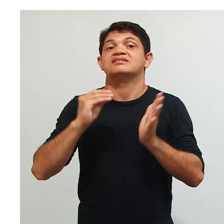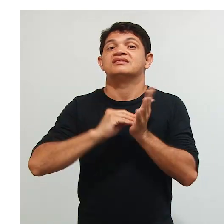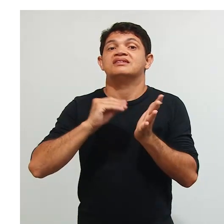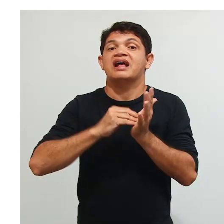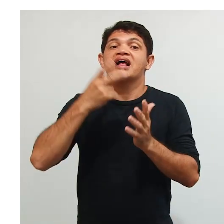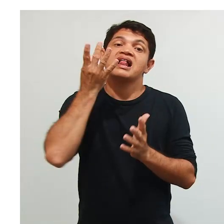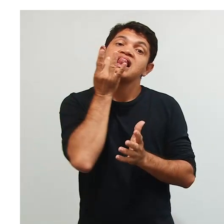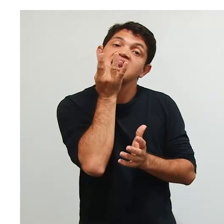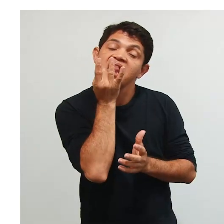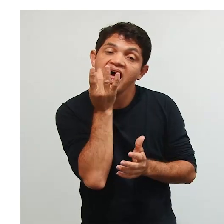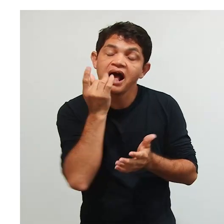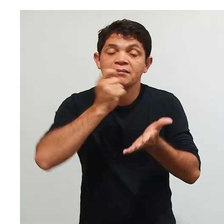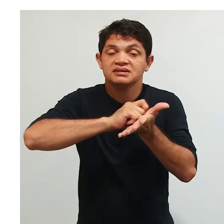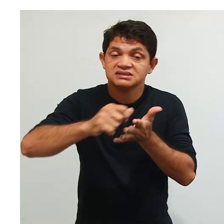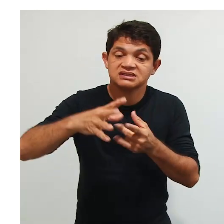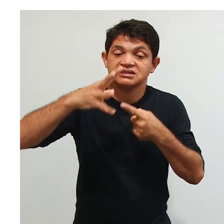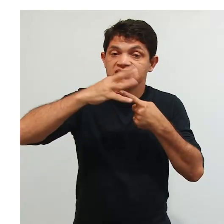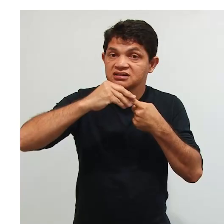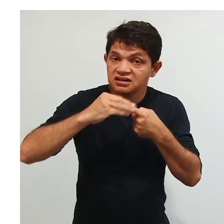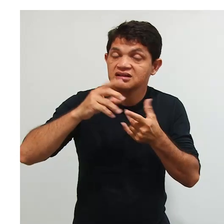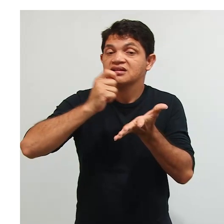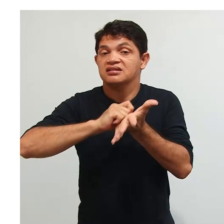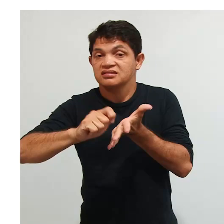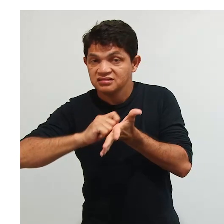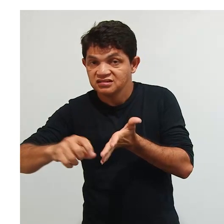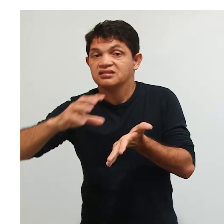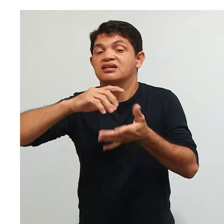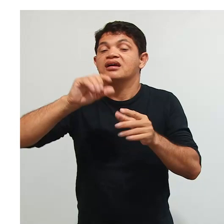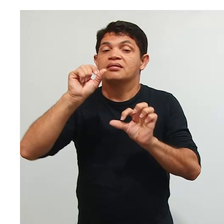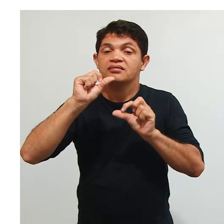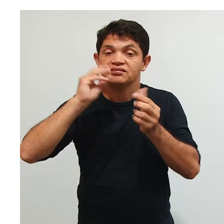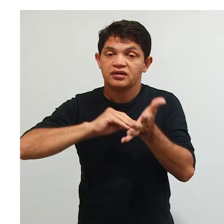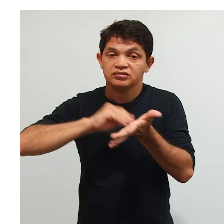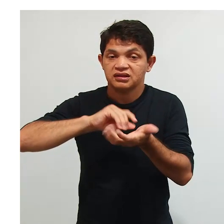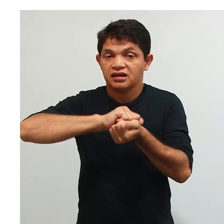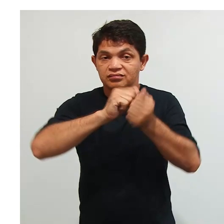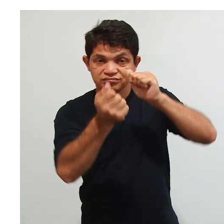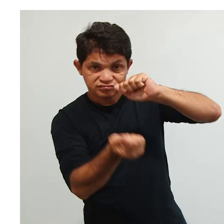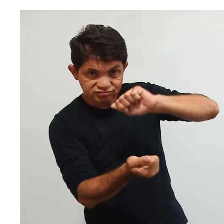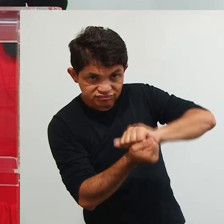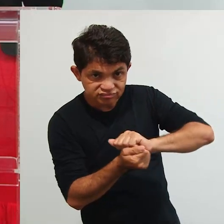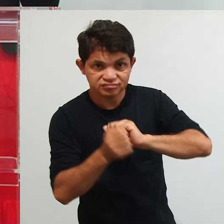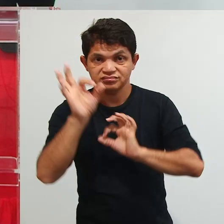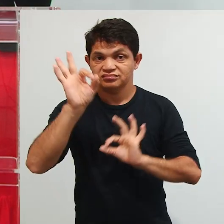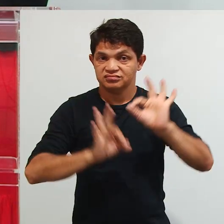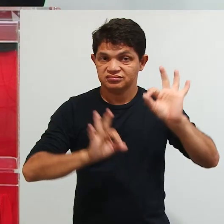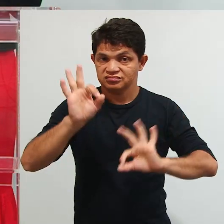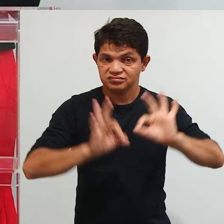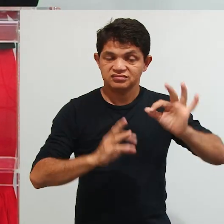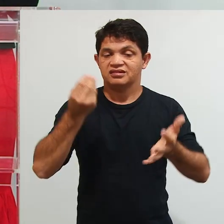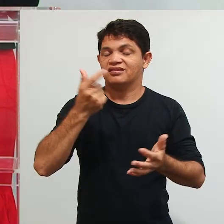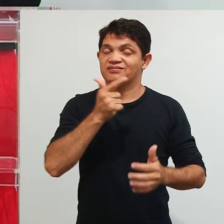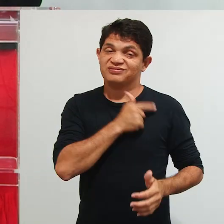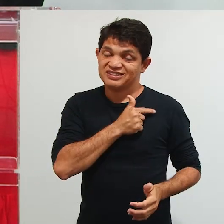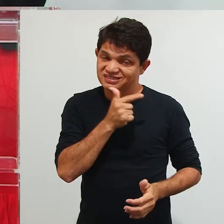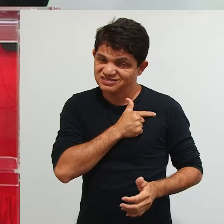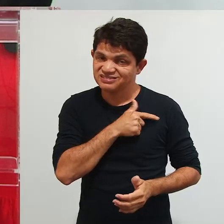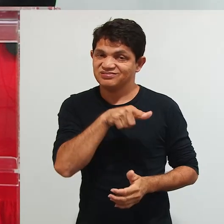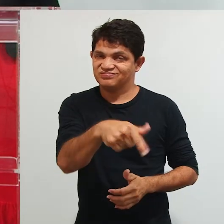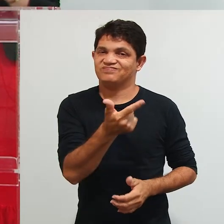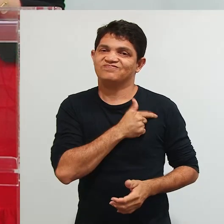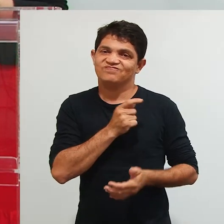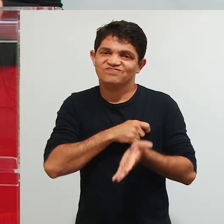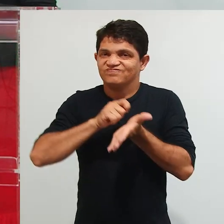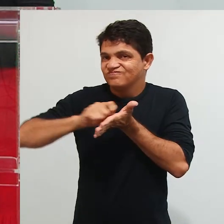disfunção motora no ato de escrever, o que torna uma escrita irregular e considerada, vamos dizer, feia.